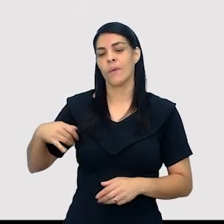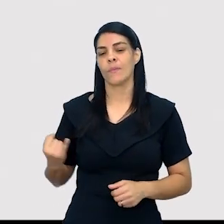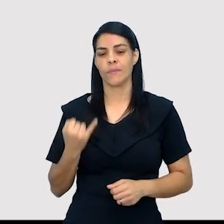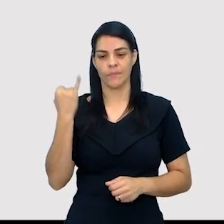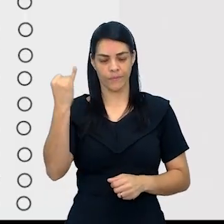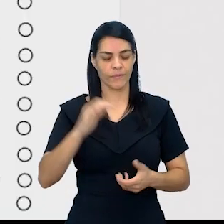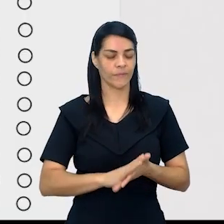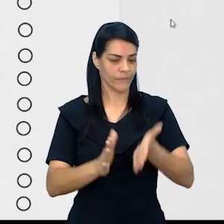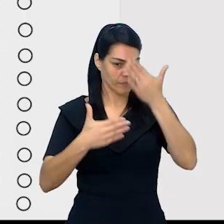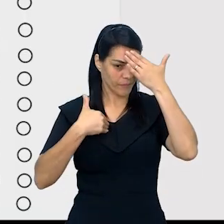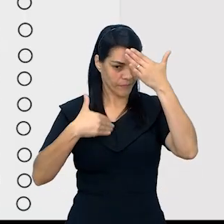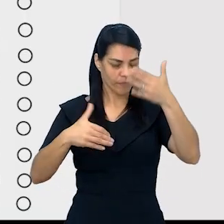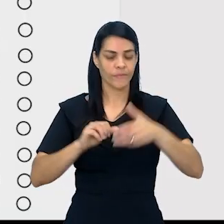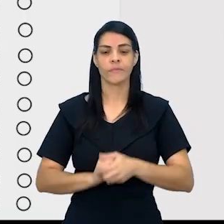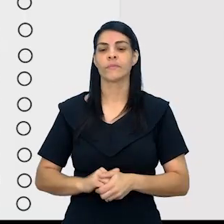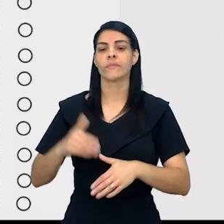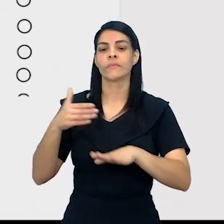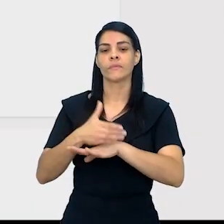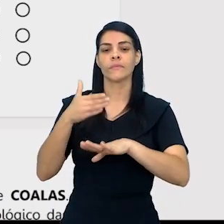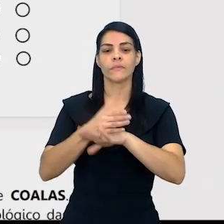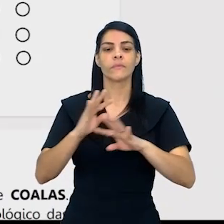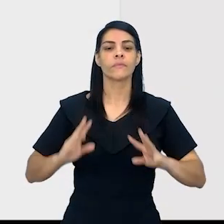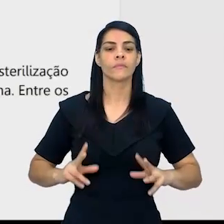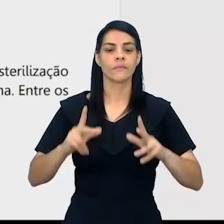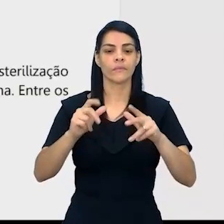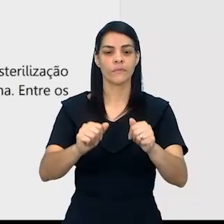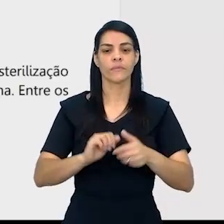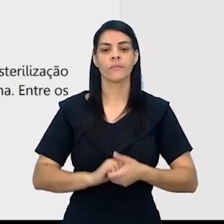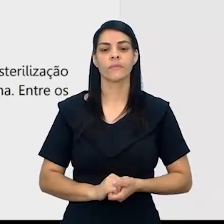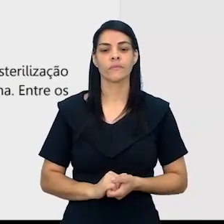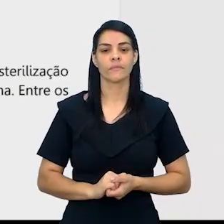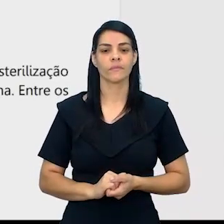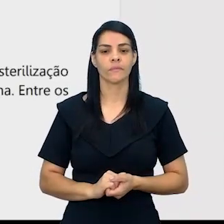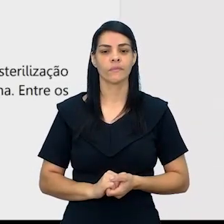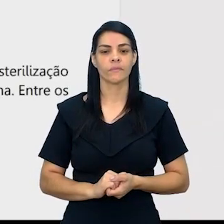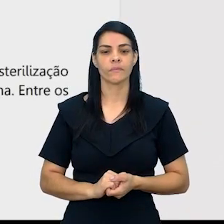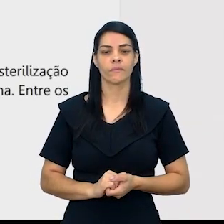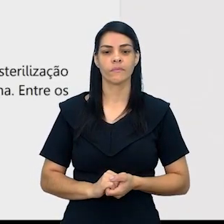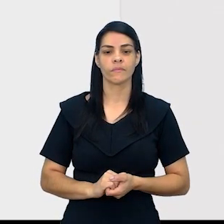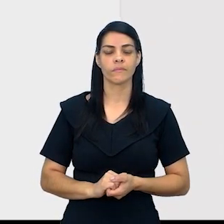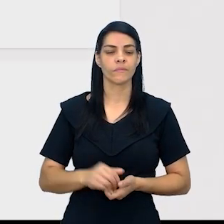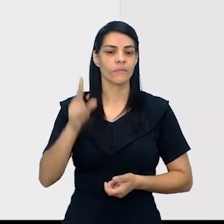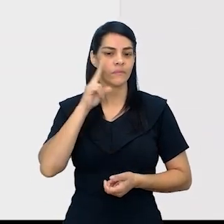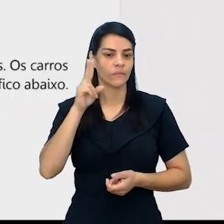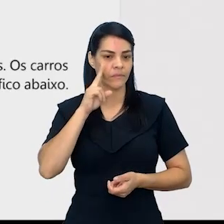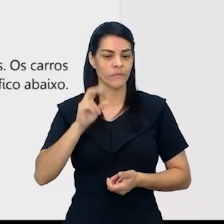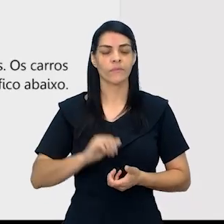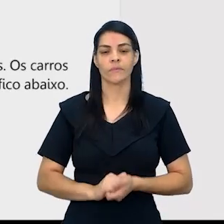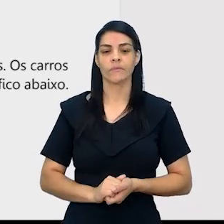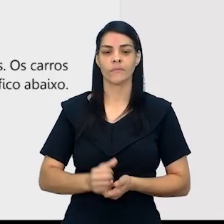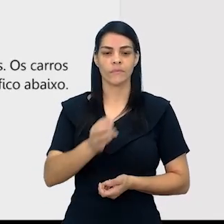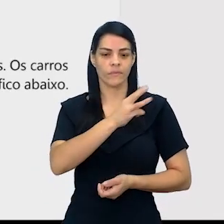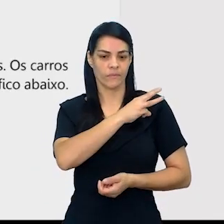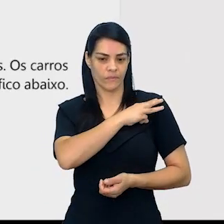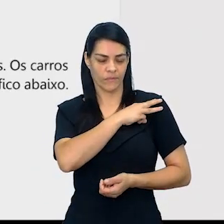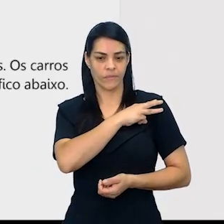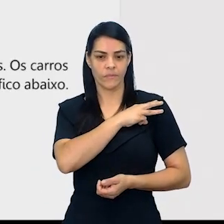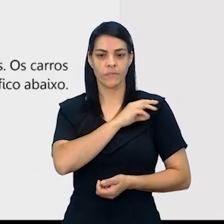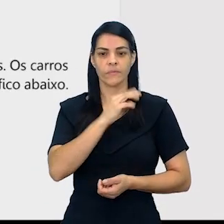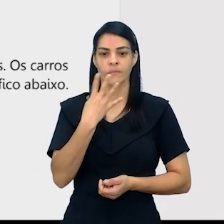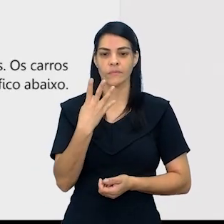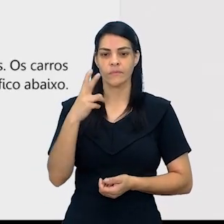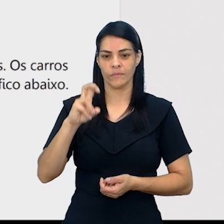muito obrigado aí pela participação de todos Então tá aí ó Lembrando que a do ensino médio foram